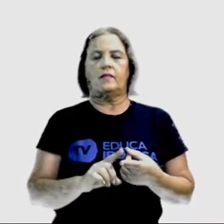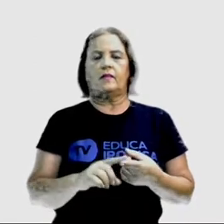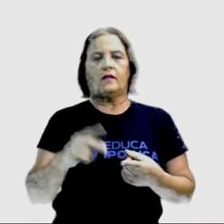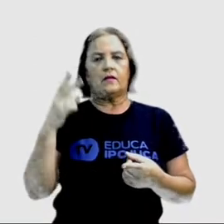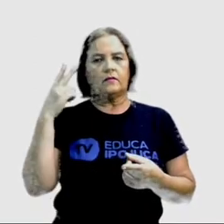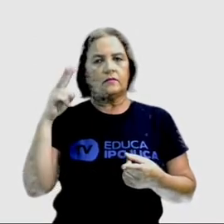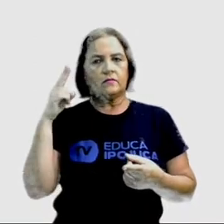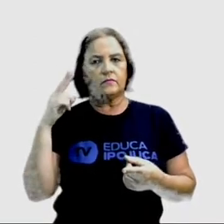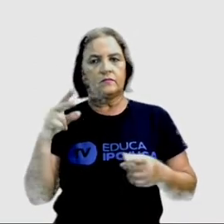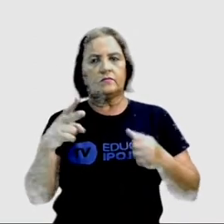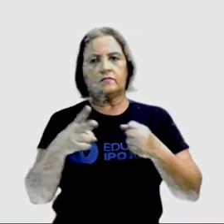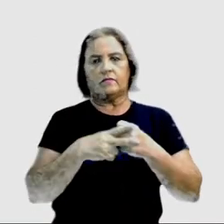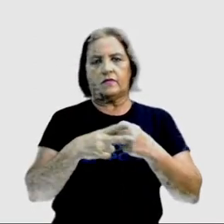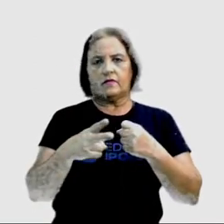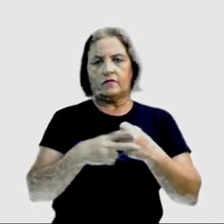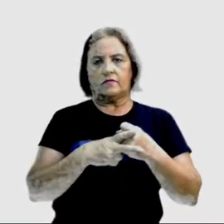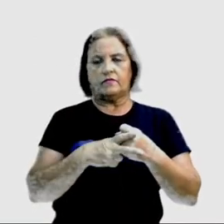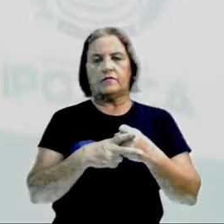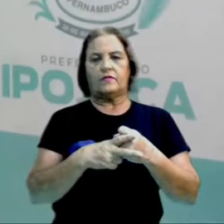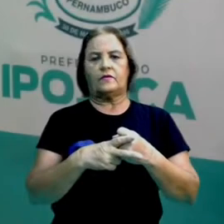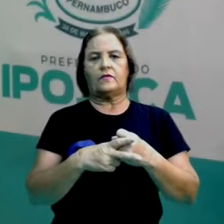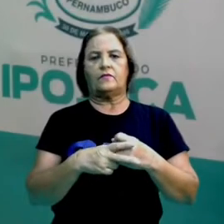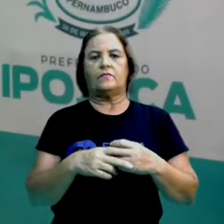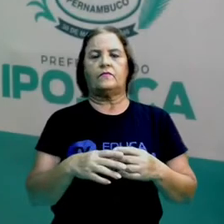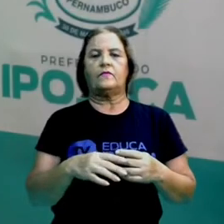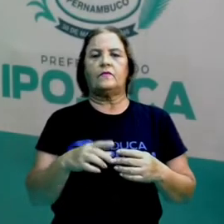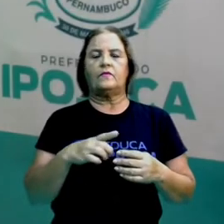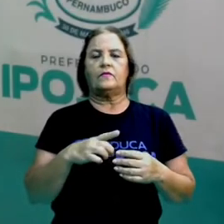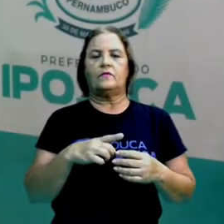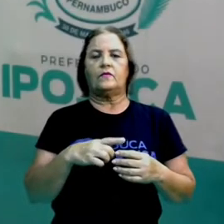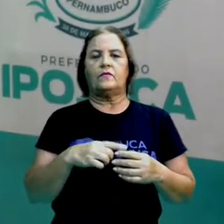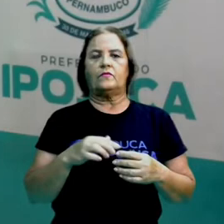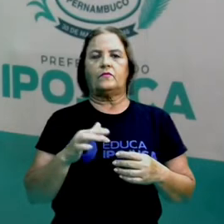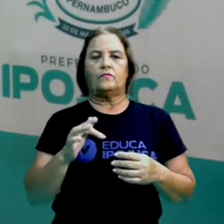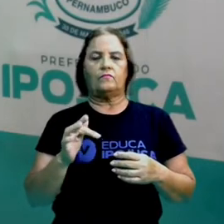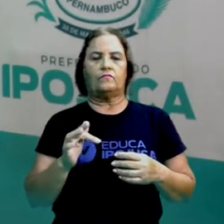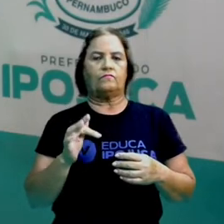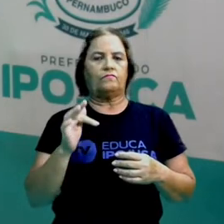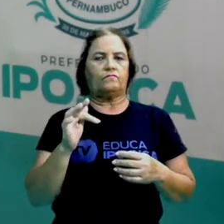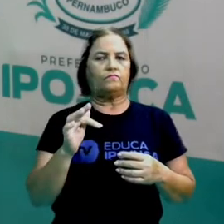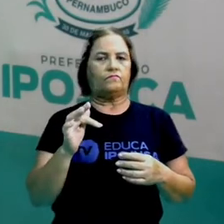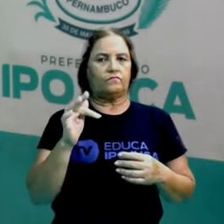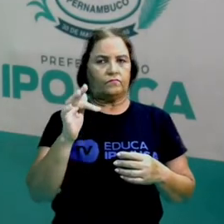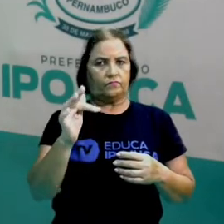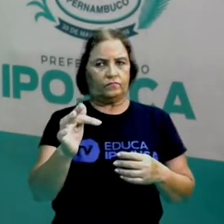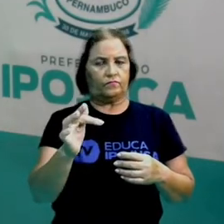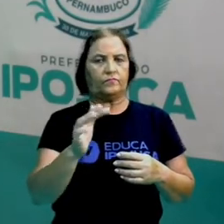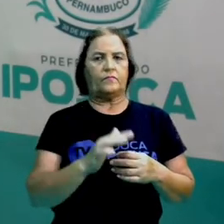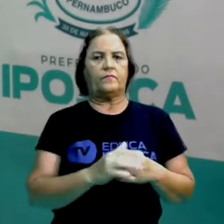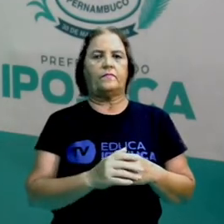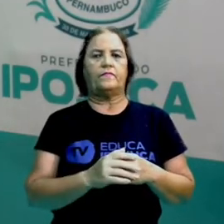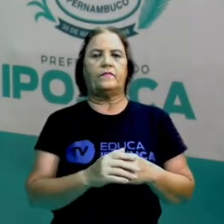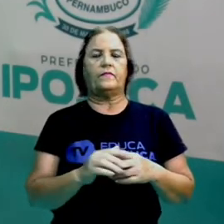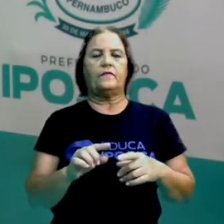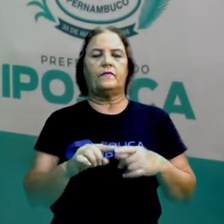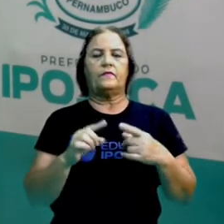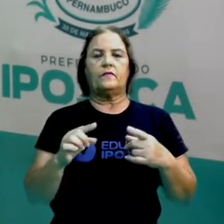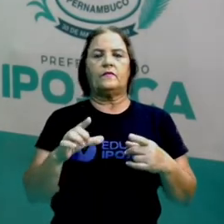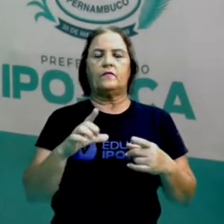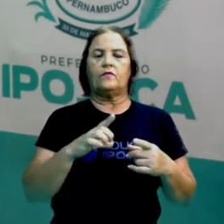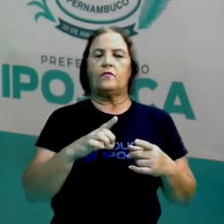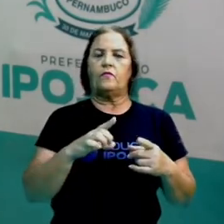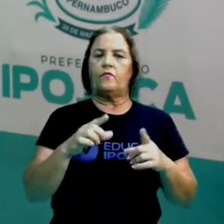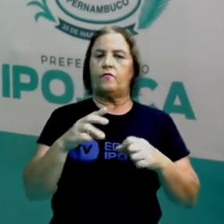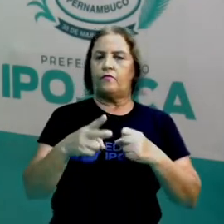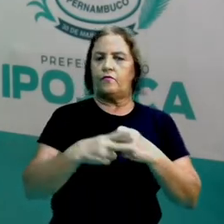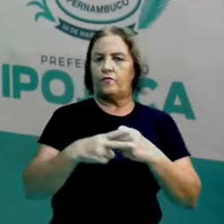o verbo aqui é o verbo to work, que está no infinitivo. Vocês aprenderam comigo que o verbo em inglês está